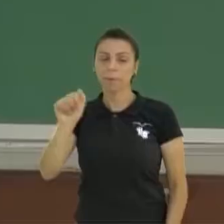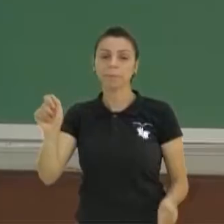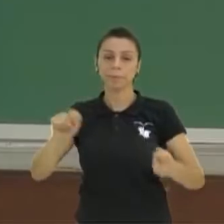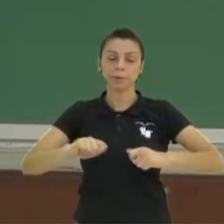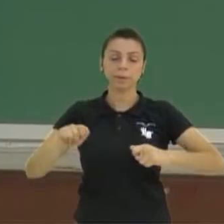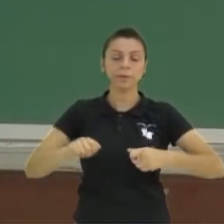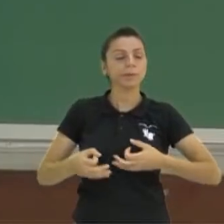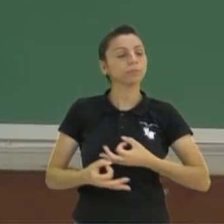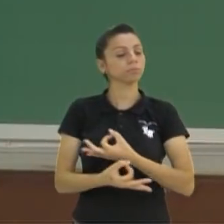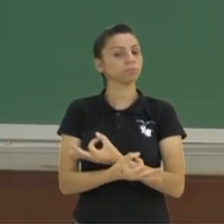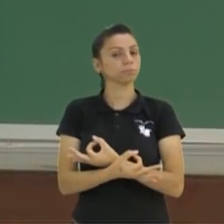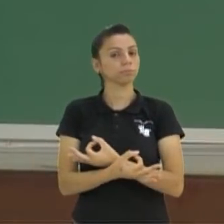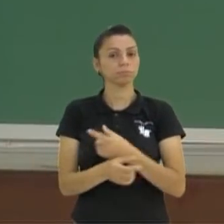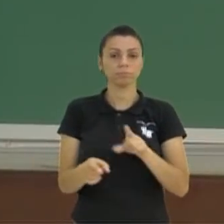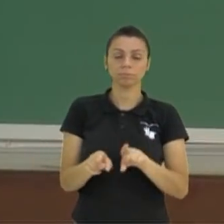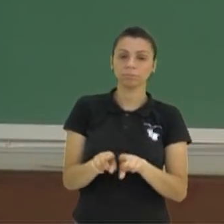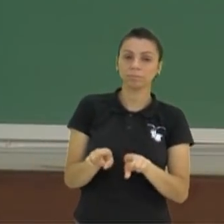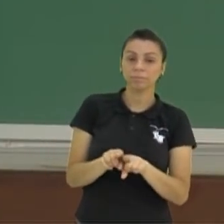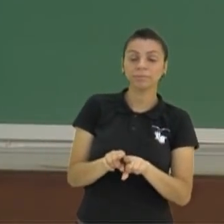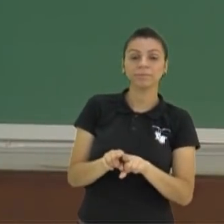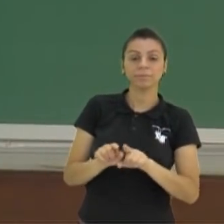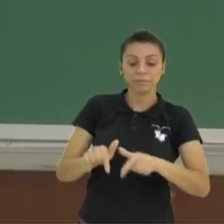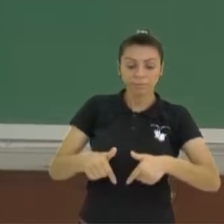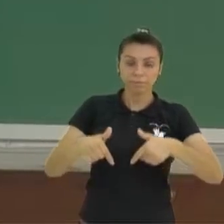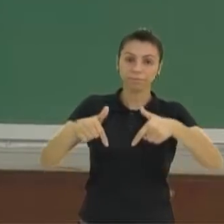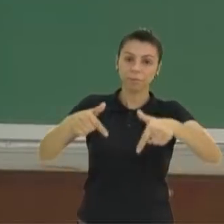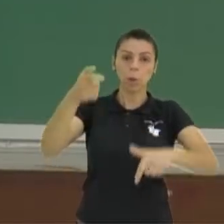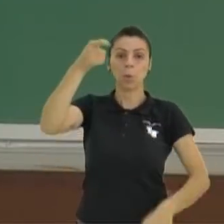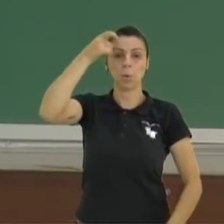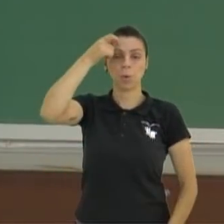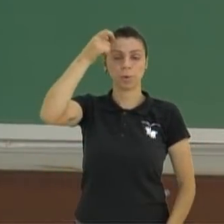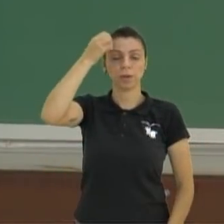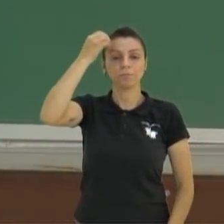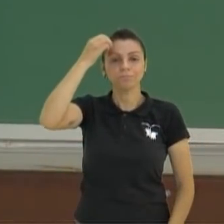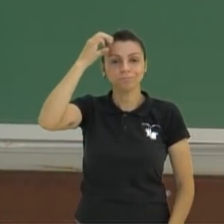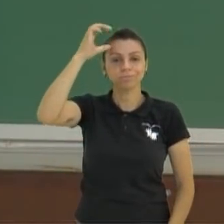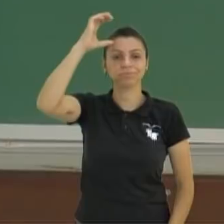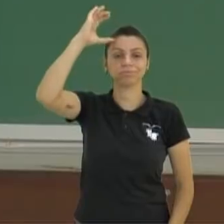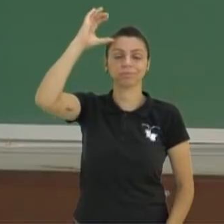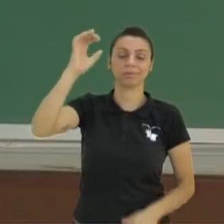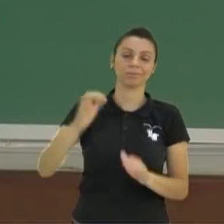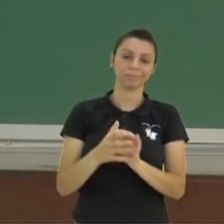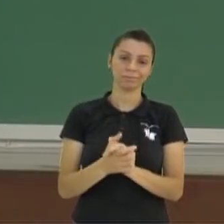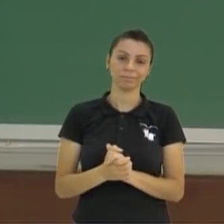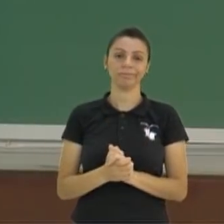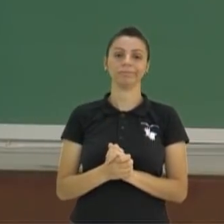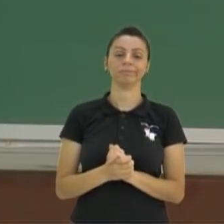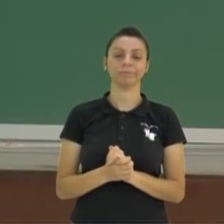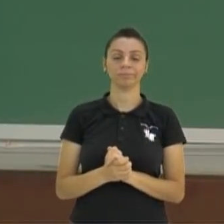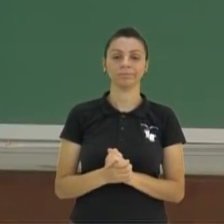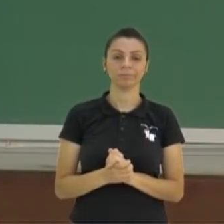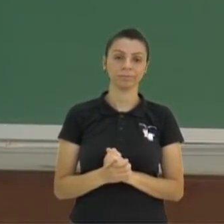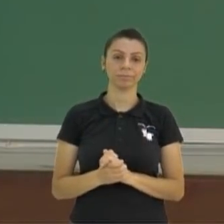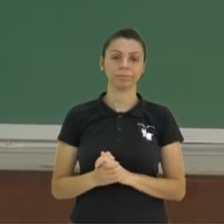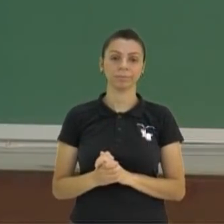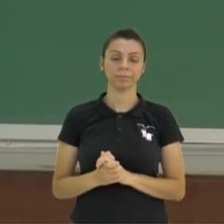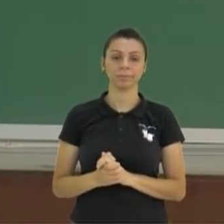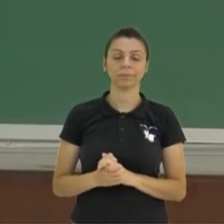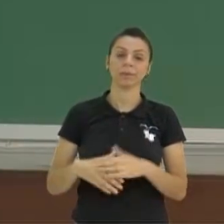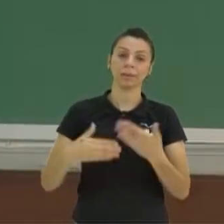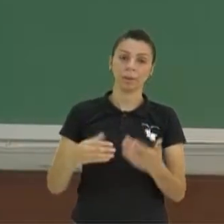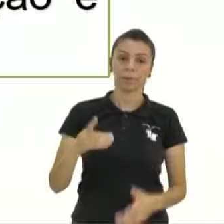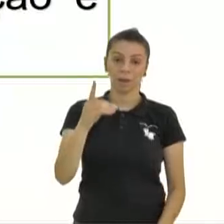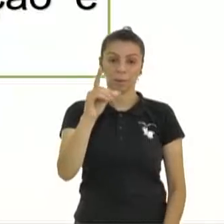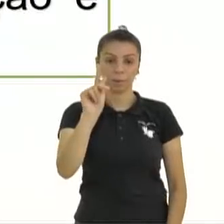ações positivas, boas, elevaria a nossa consciência. Já ao contrário do Dharma é o